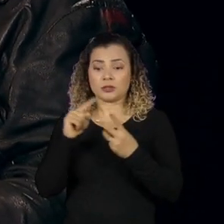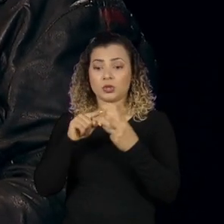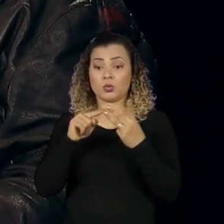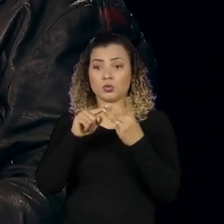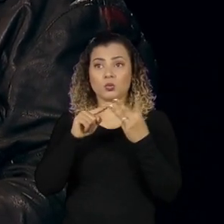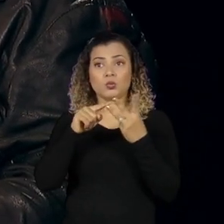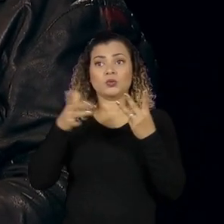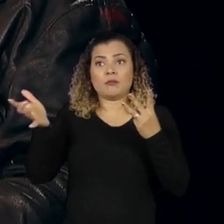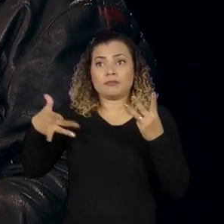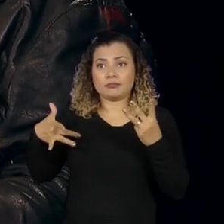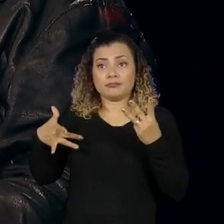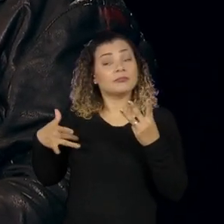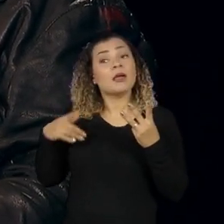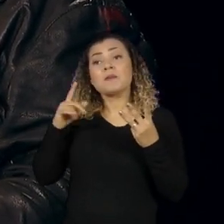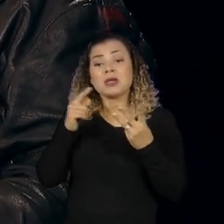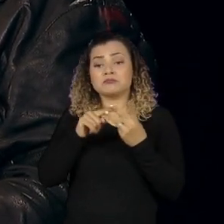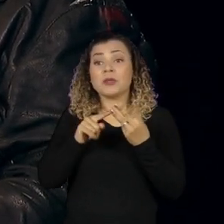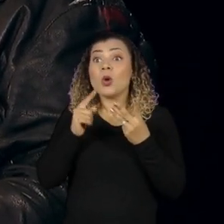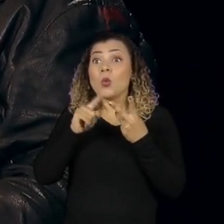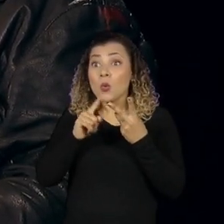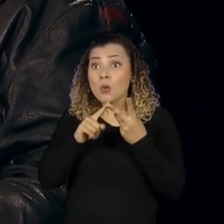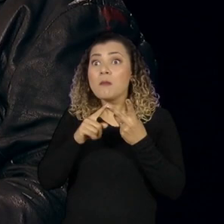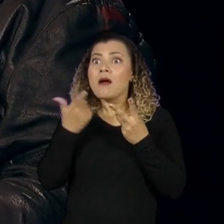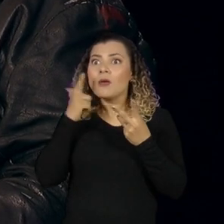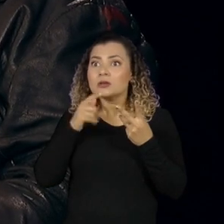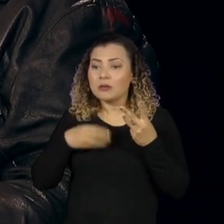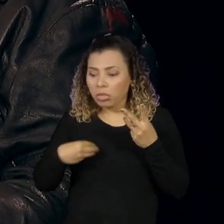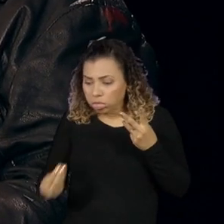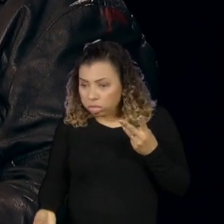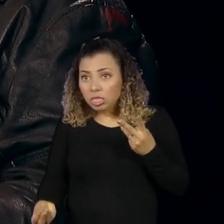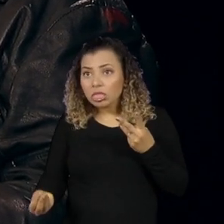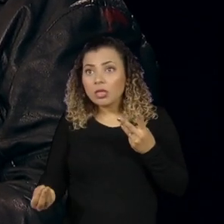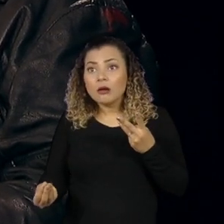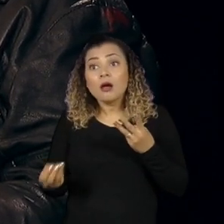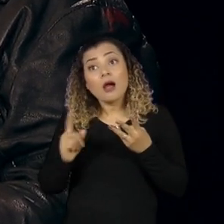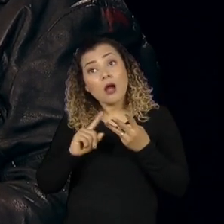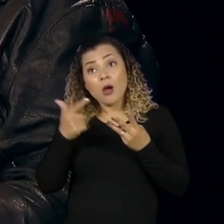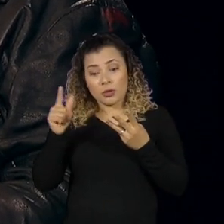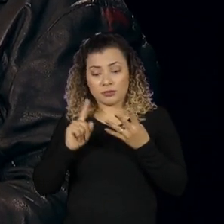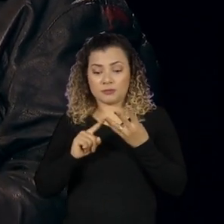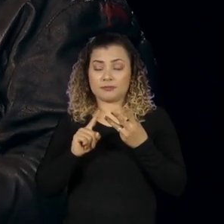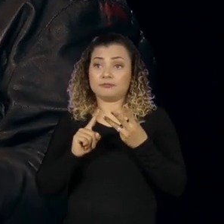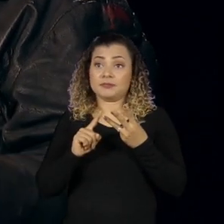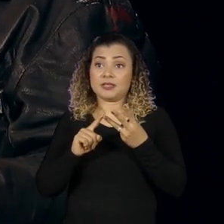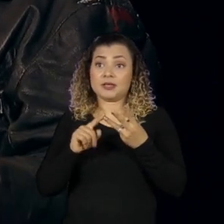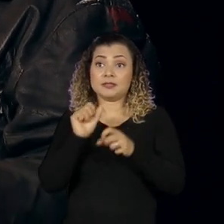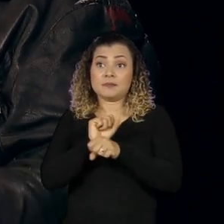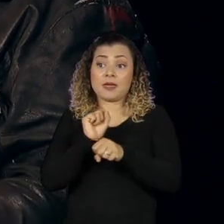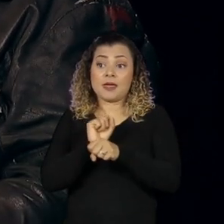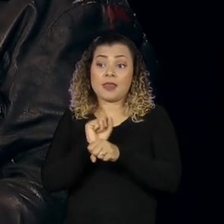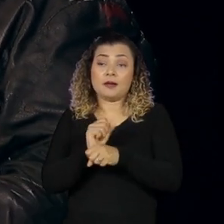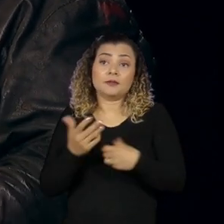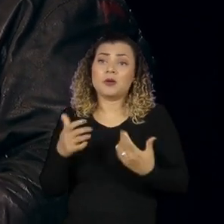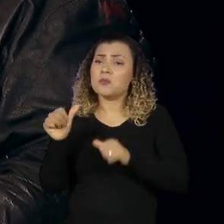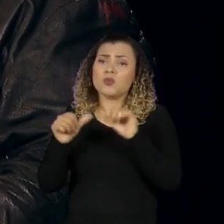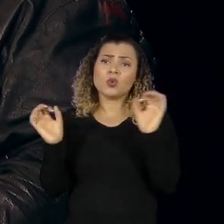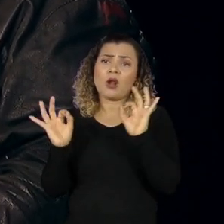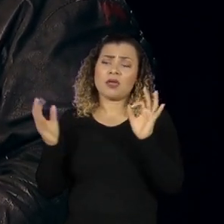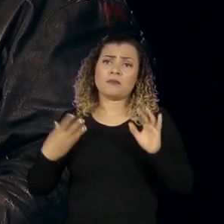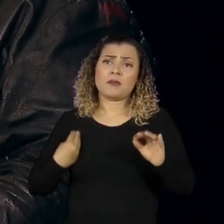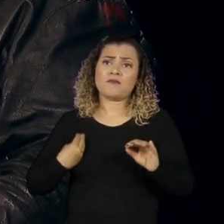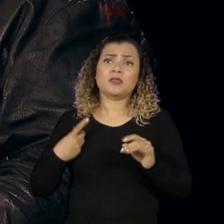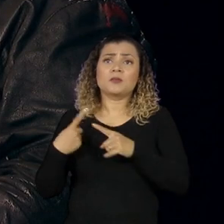mexer. E aí uma já caiu, agora falta outra caída, né? Esperando ela cair. Mas não mudou nada na minha vida, porque